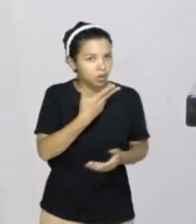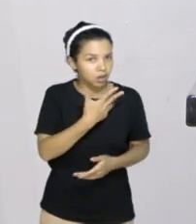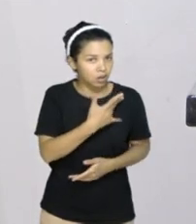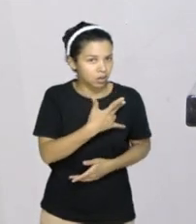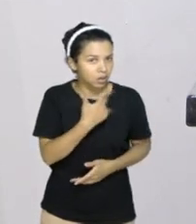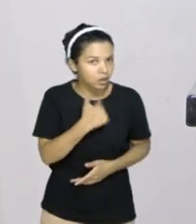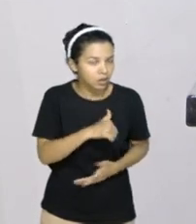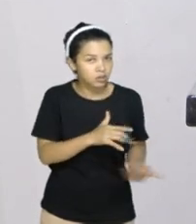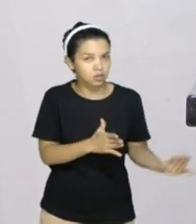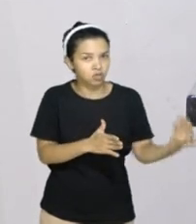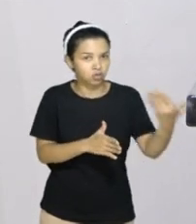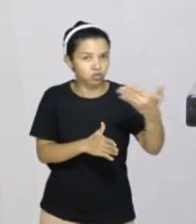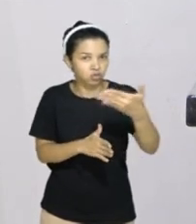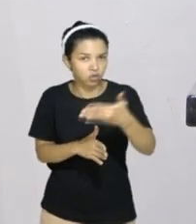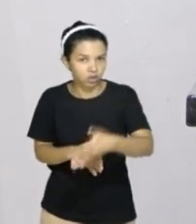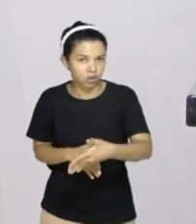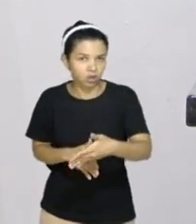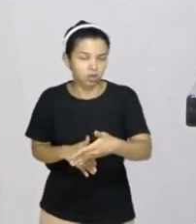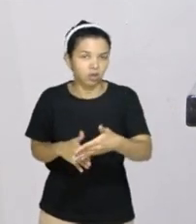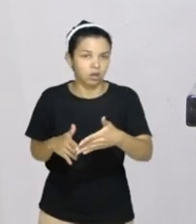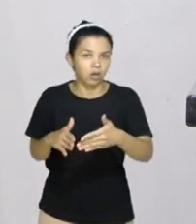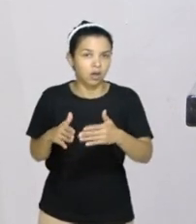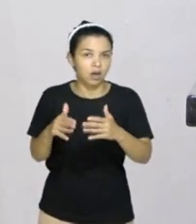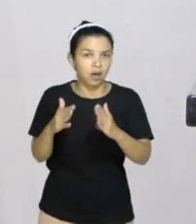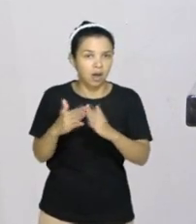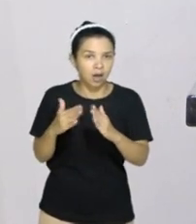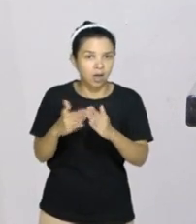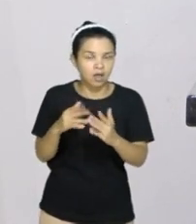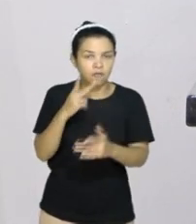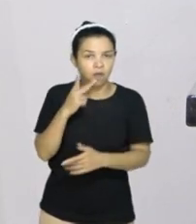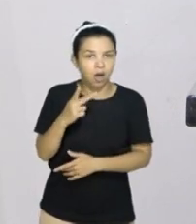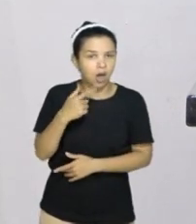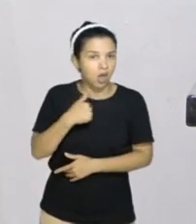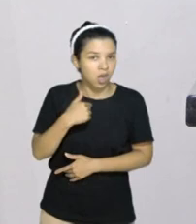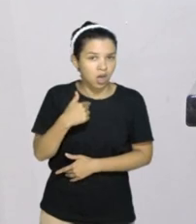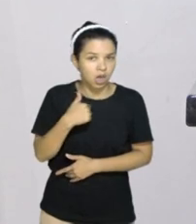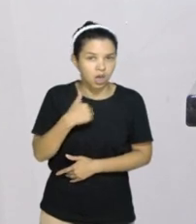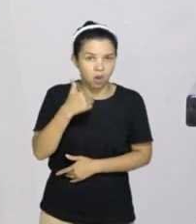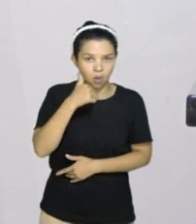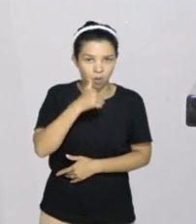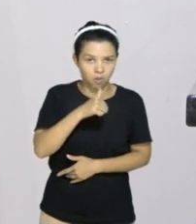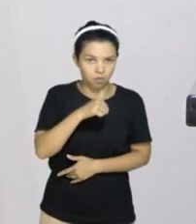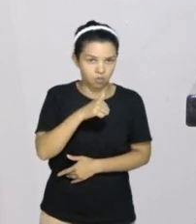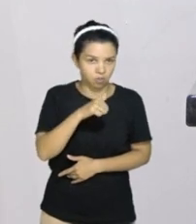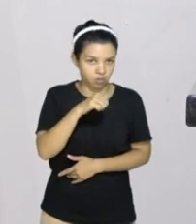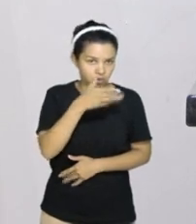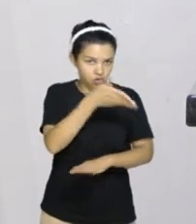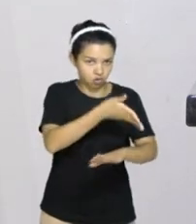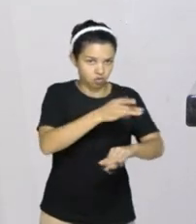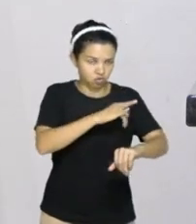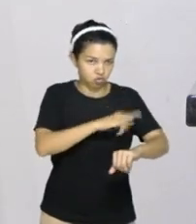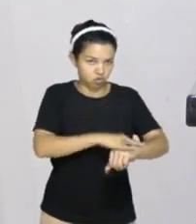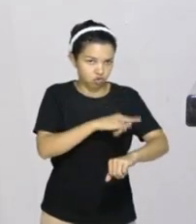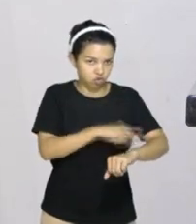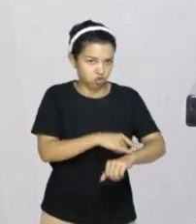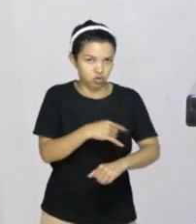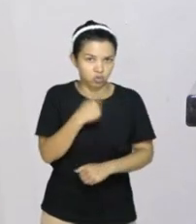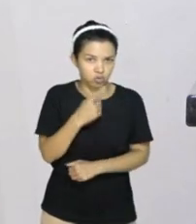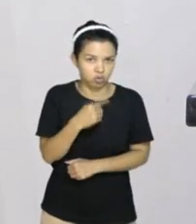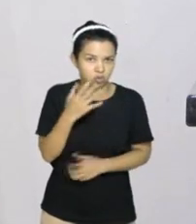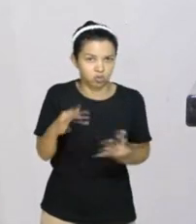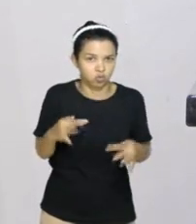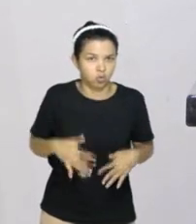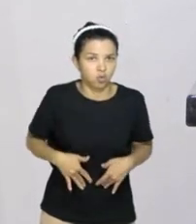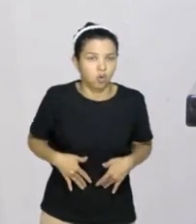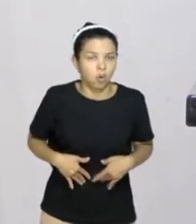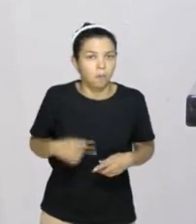foi filha eu não fiz xixi hoje porque agora o banheiro lá na minha escola é unissex e a menina de 11 anos entra e